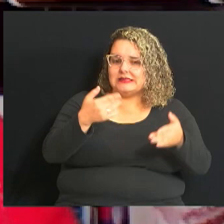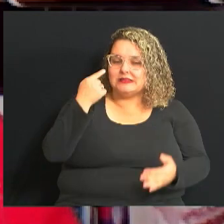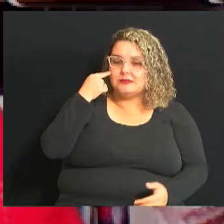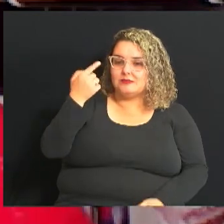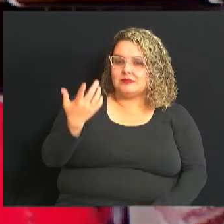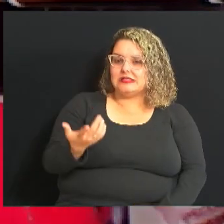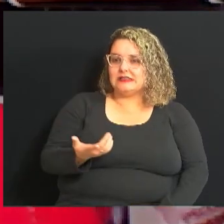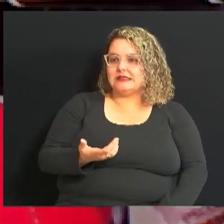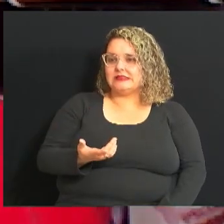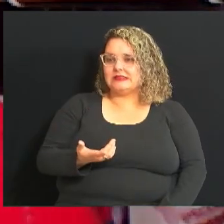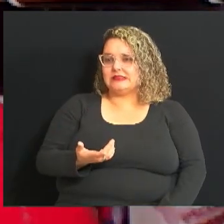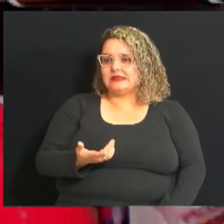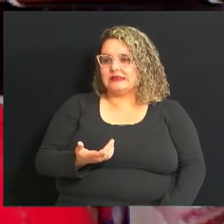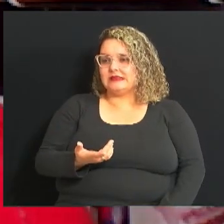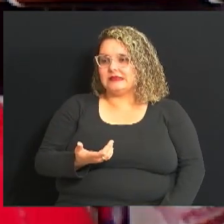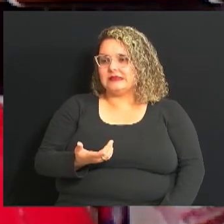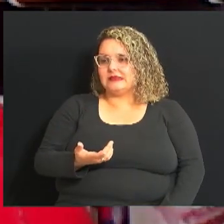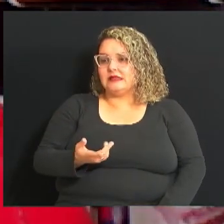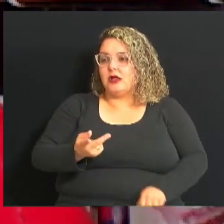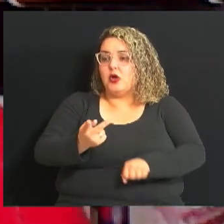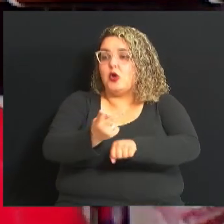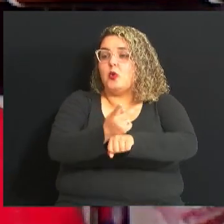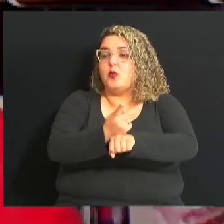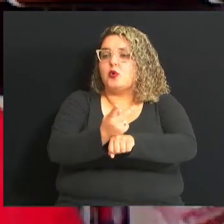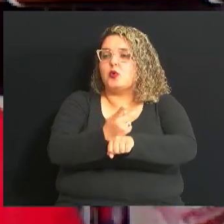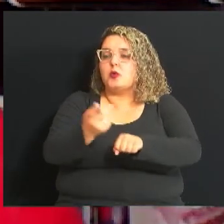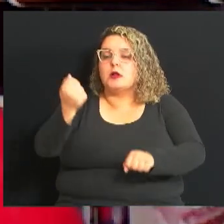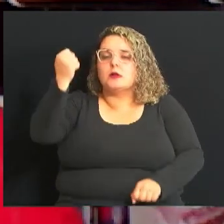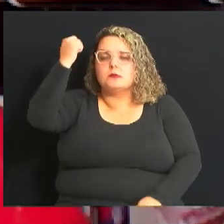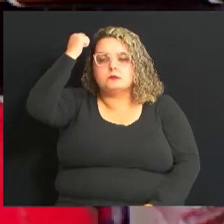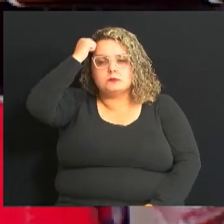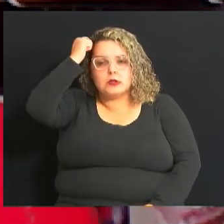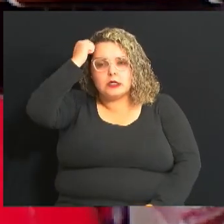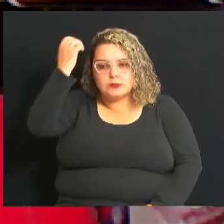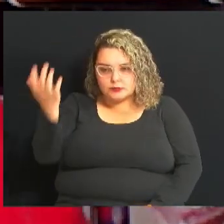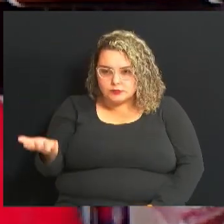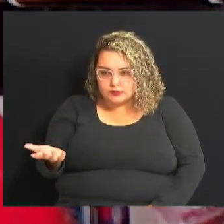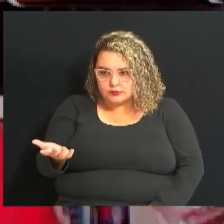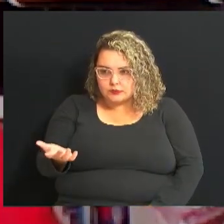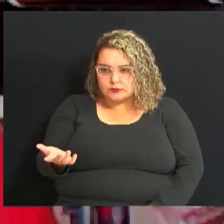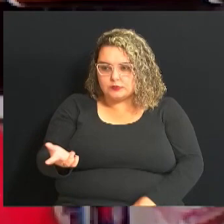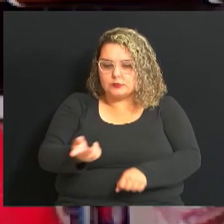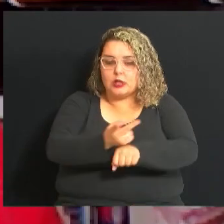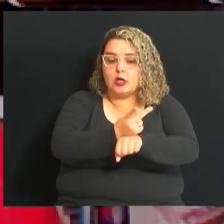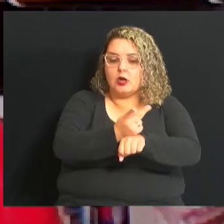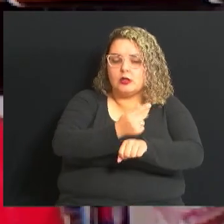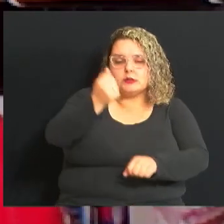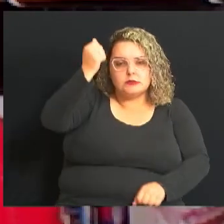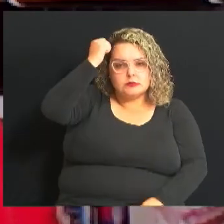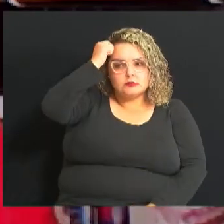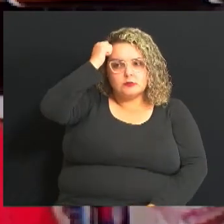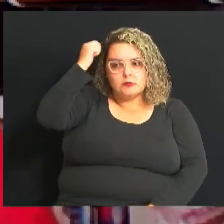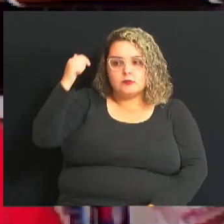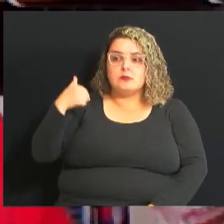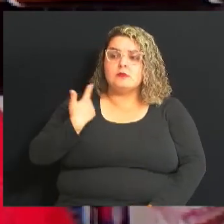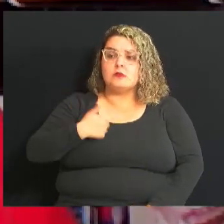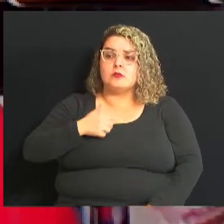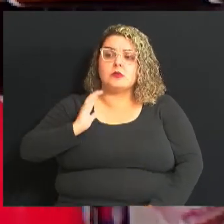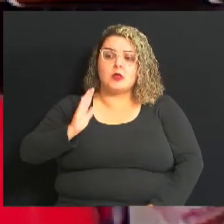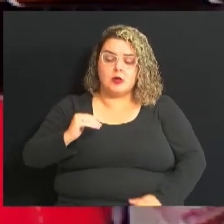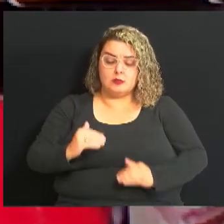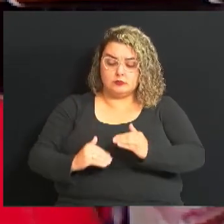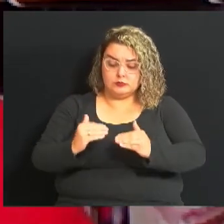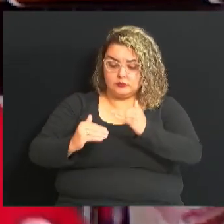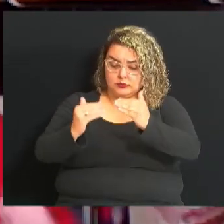se buscar culpados, né? Buscar culpados. E quando nós já construímos nas